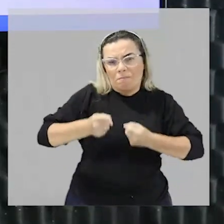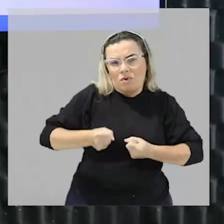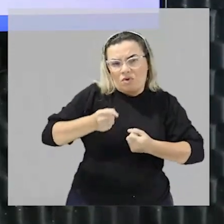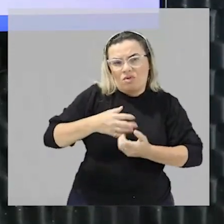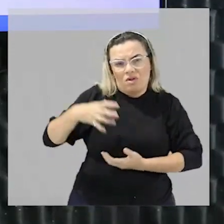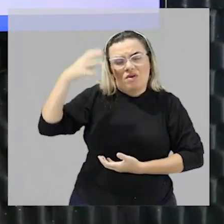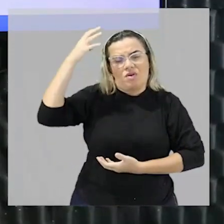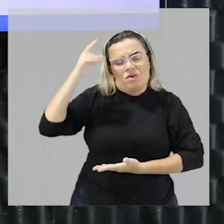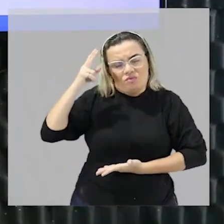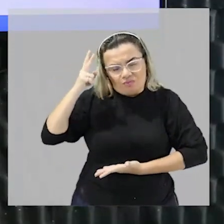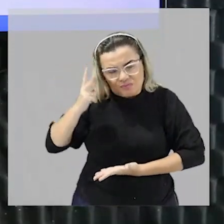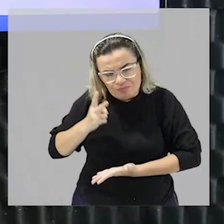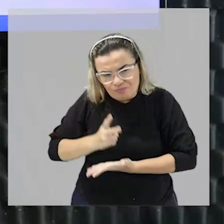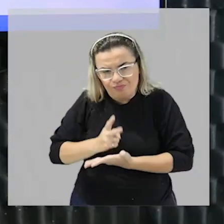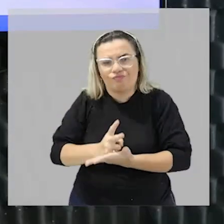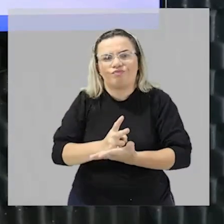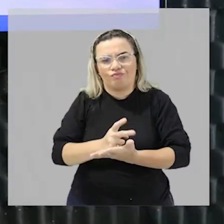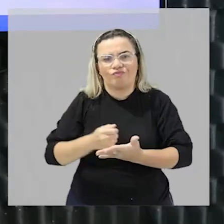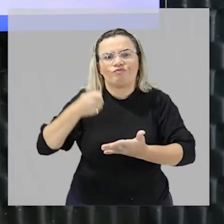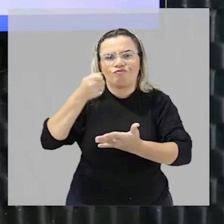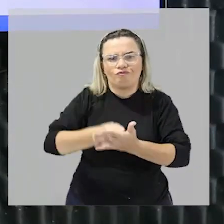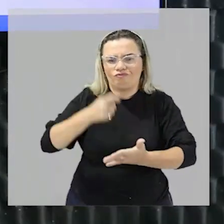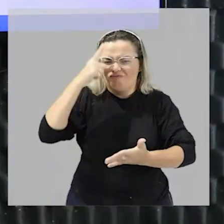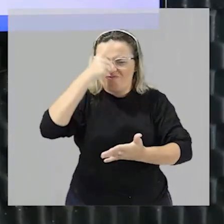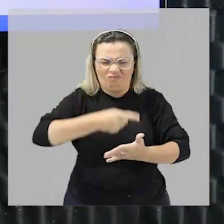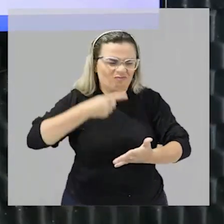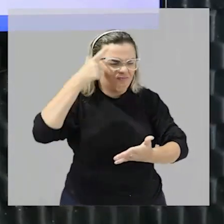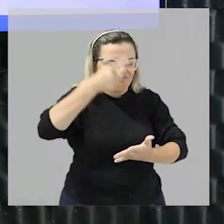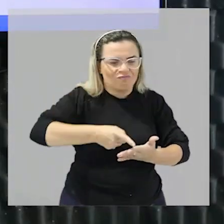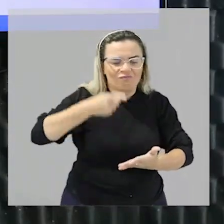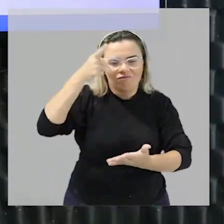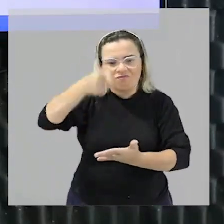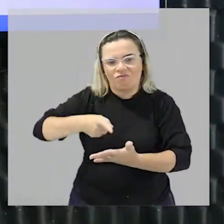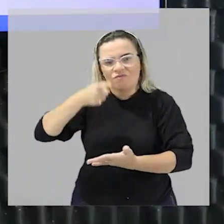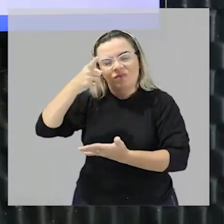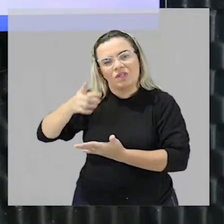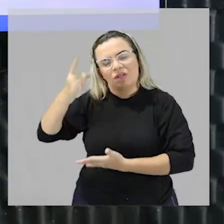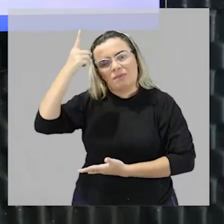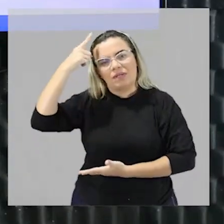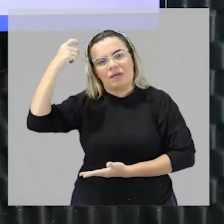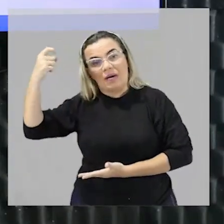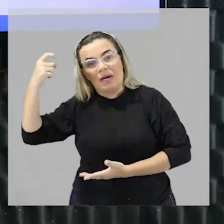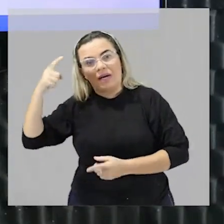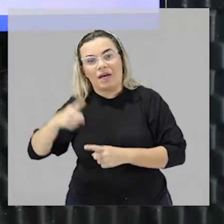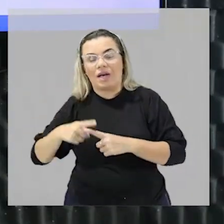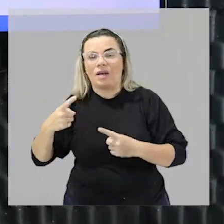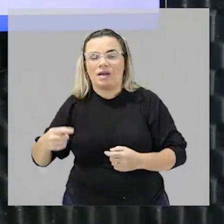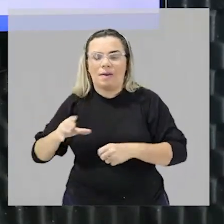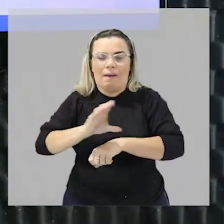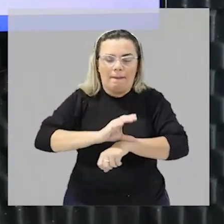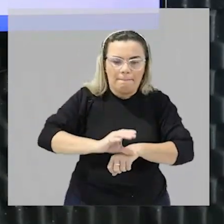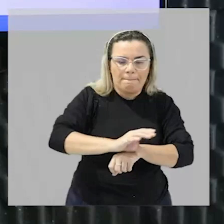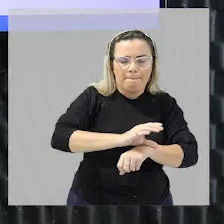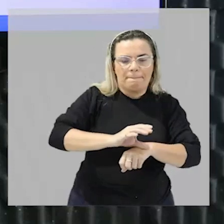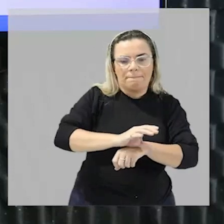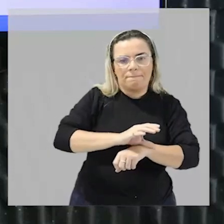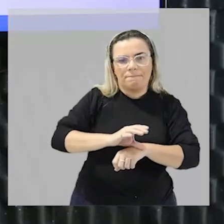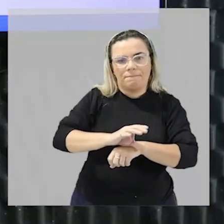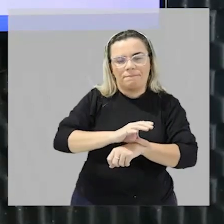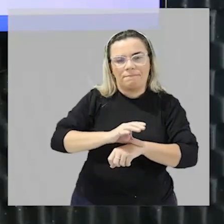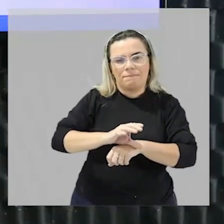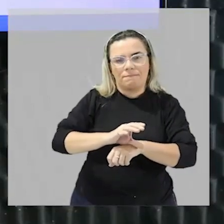que favoreceu a sua tirania. Mas a ideia constitucional é uma ideia que